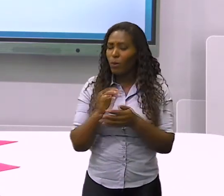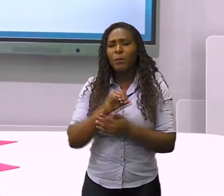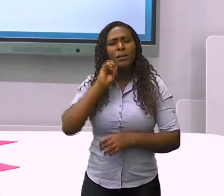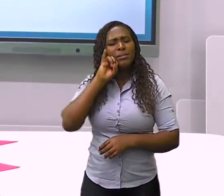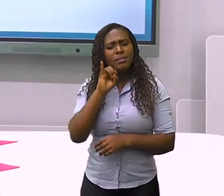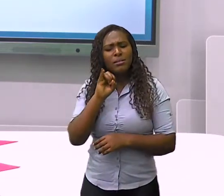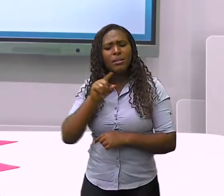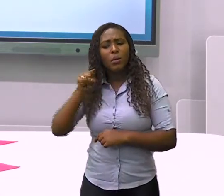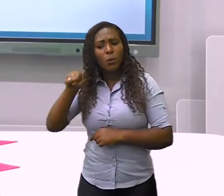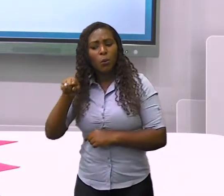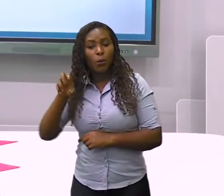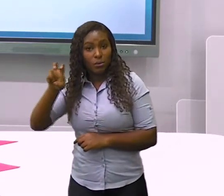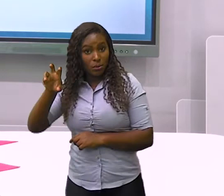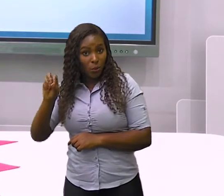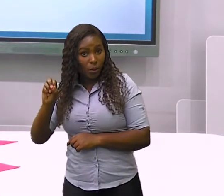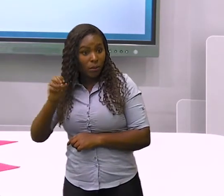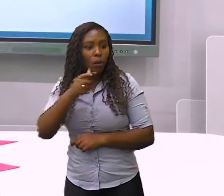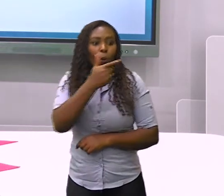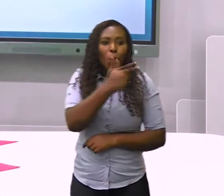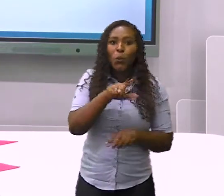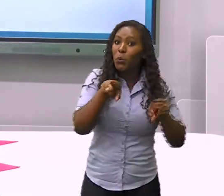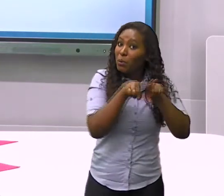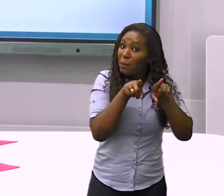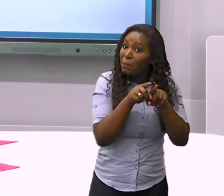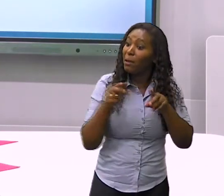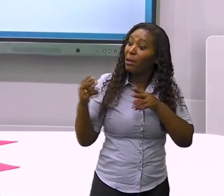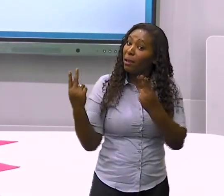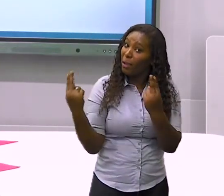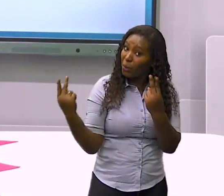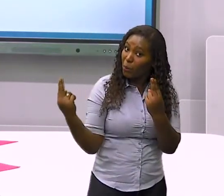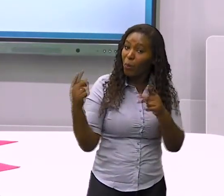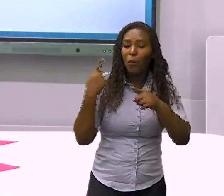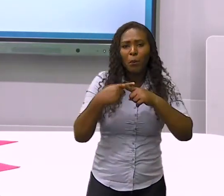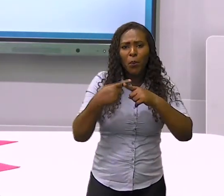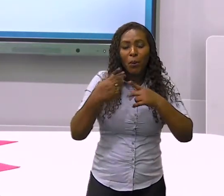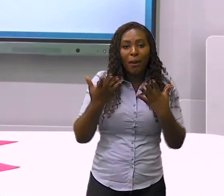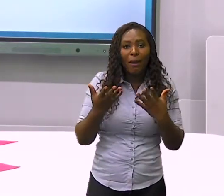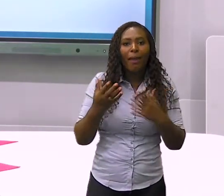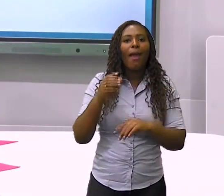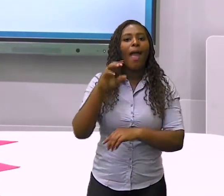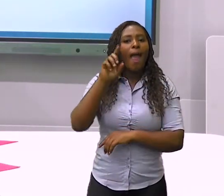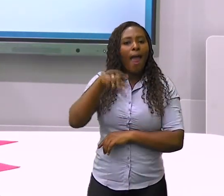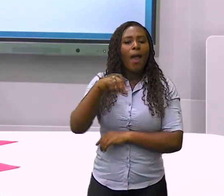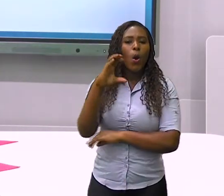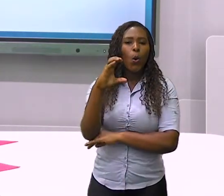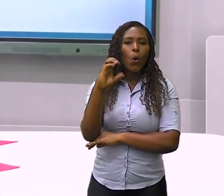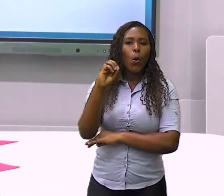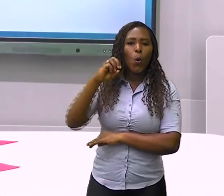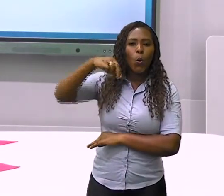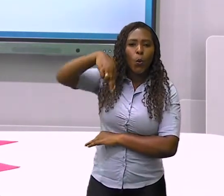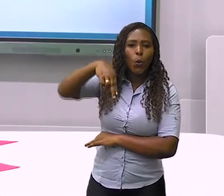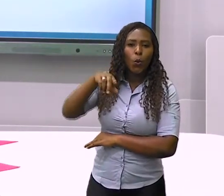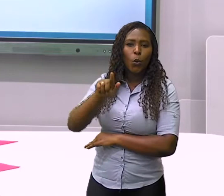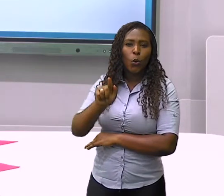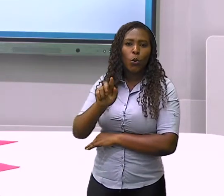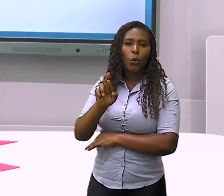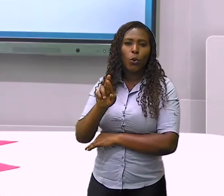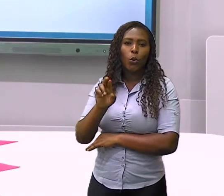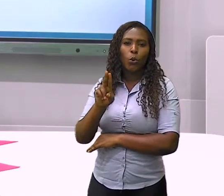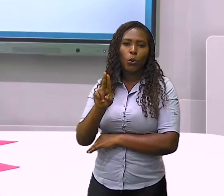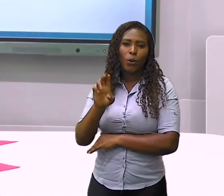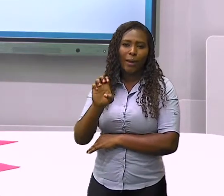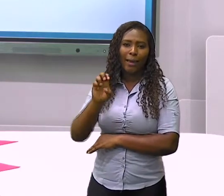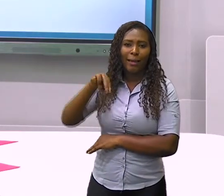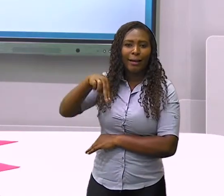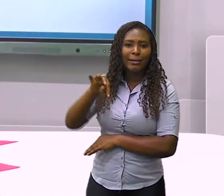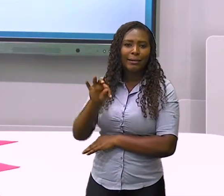50. Pelas propriedades dos quadriláteros, eu sei que a soma dos ângulos internos